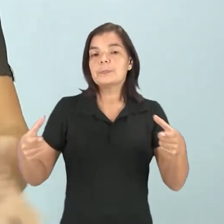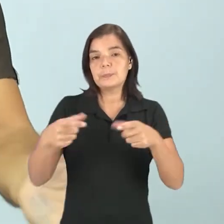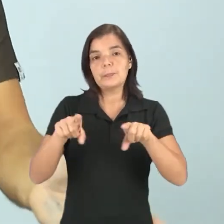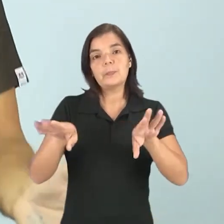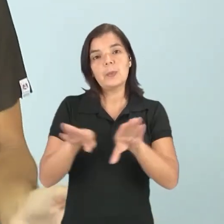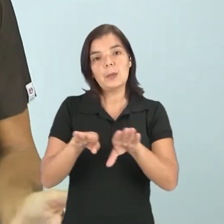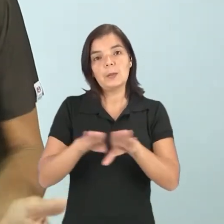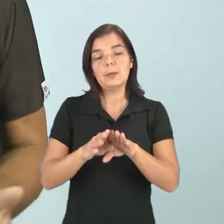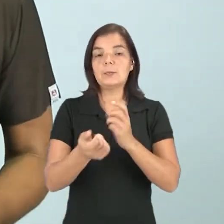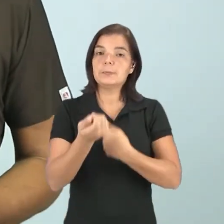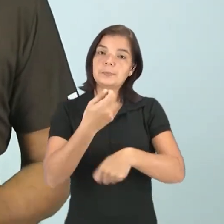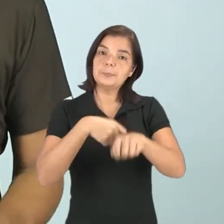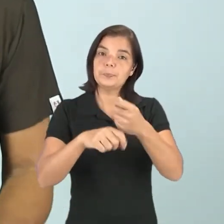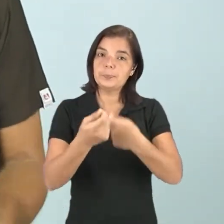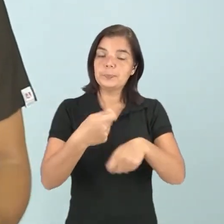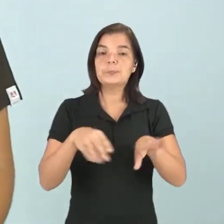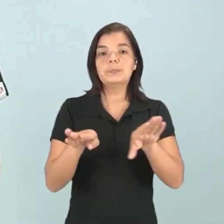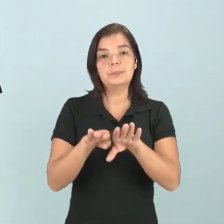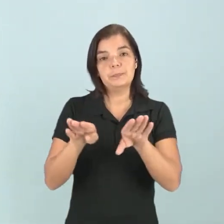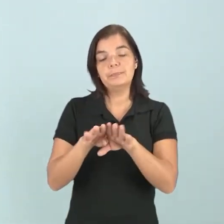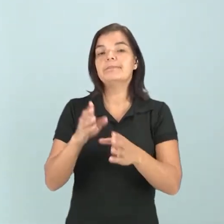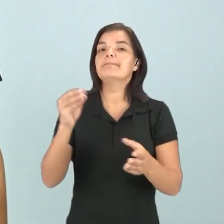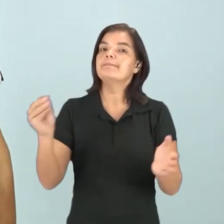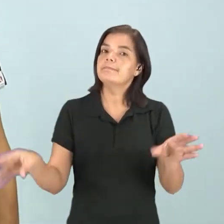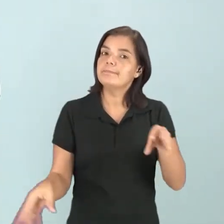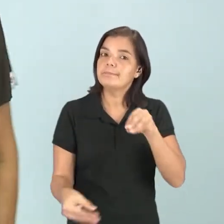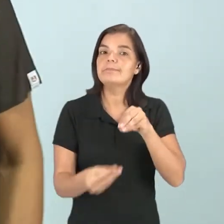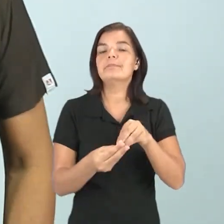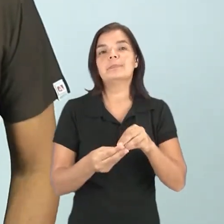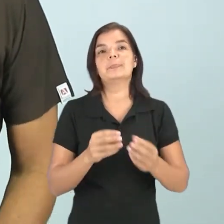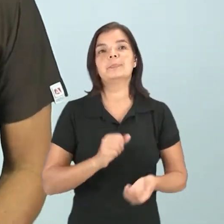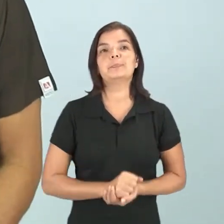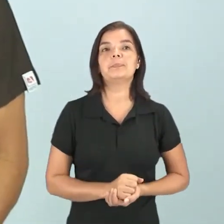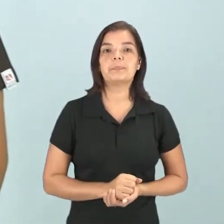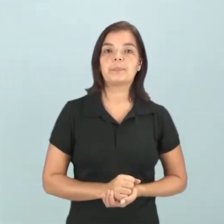nesse agronegócio, né, que a agricultura familiar também é um agronegócio.